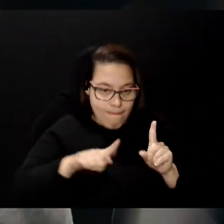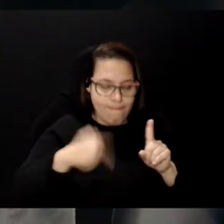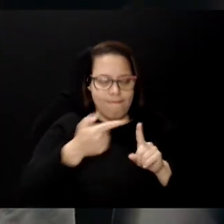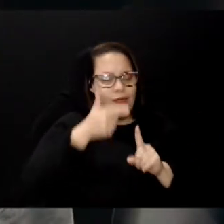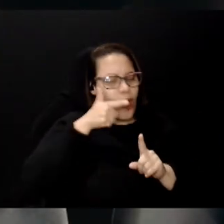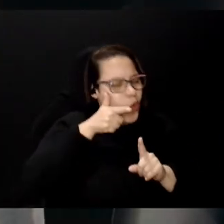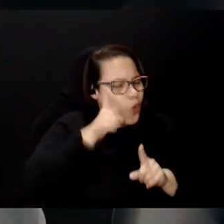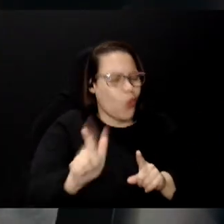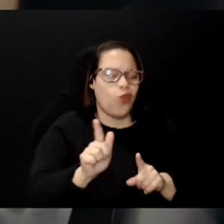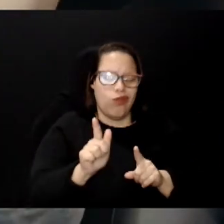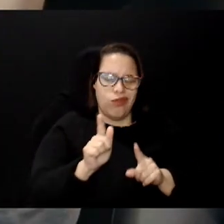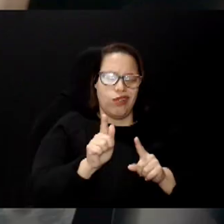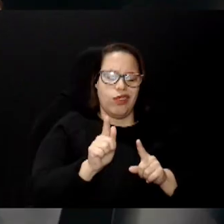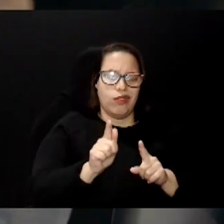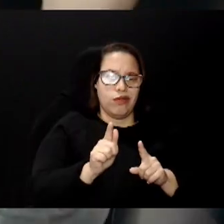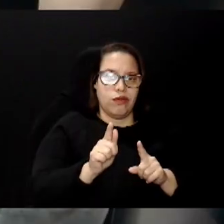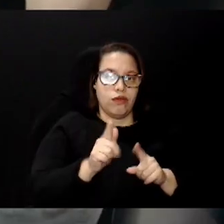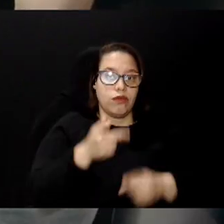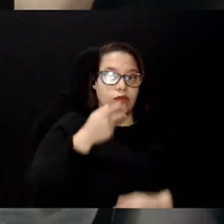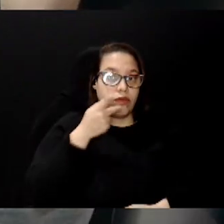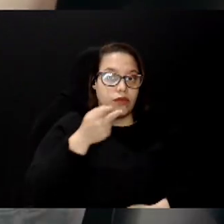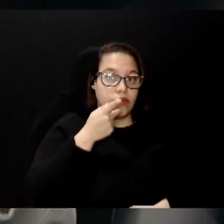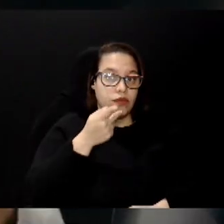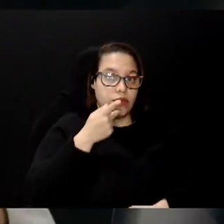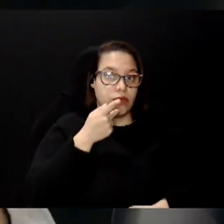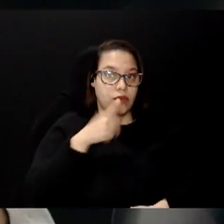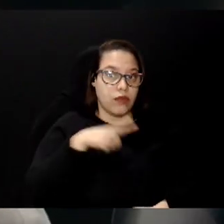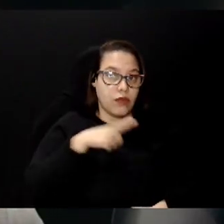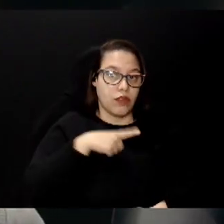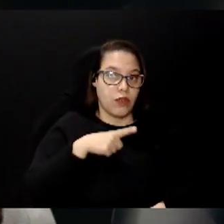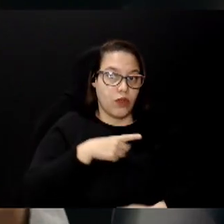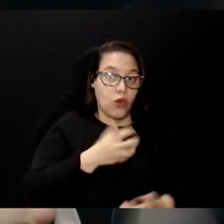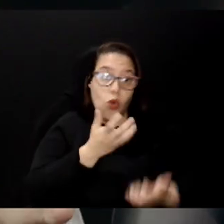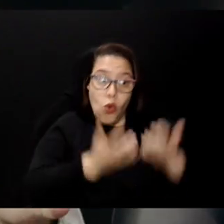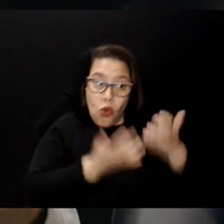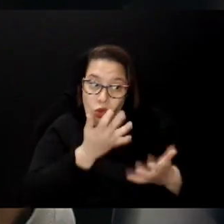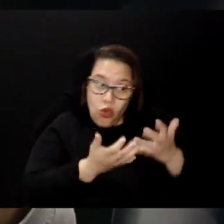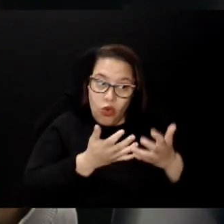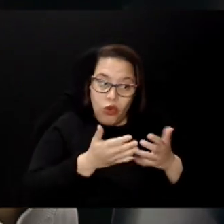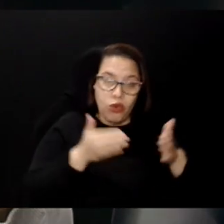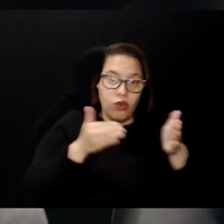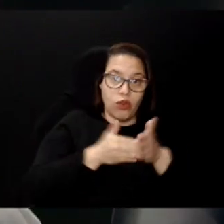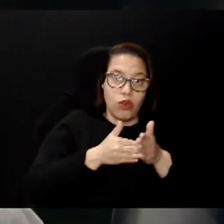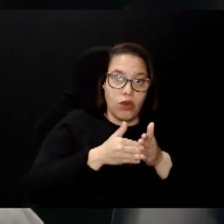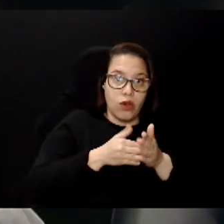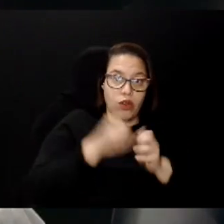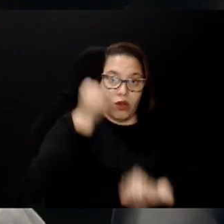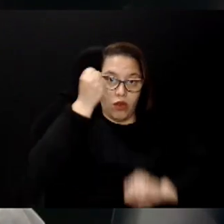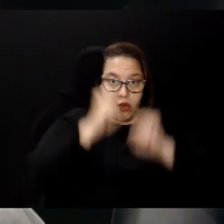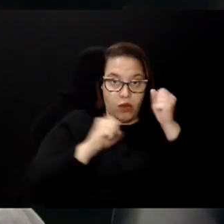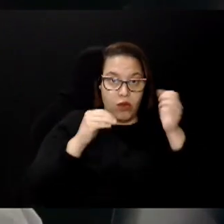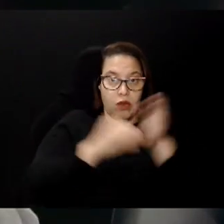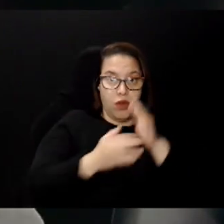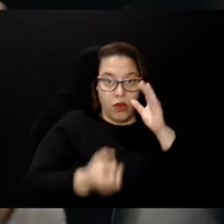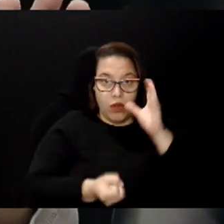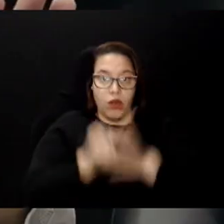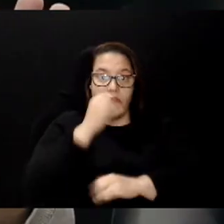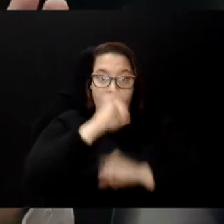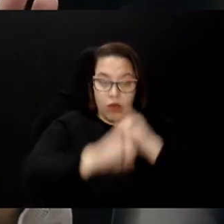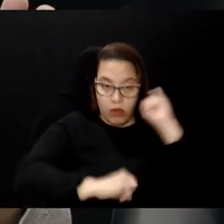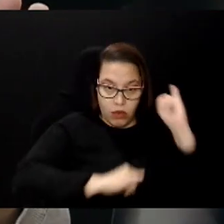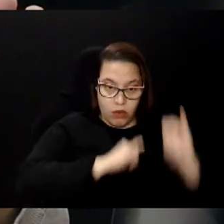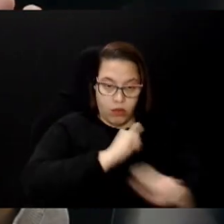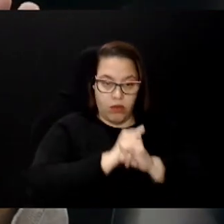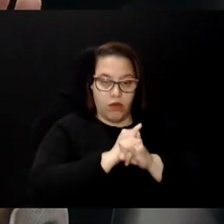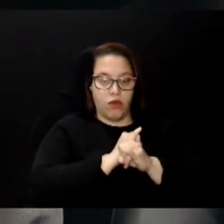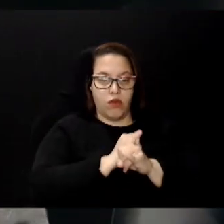e aí eu tô falando desde a gente ter dominado o fogo até a Revolução Industrial, até o surgimento da internet. O ser humano nunca